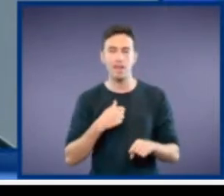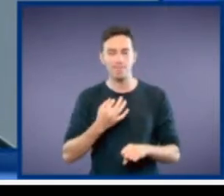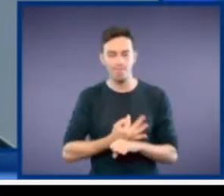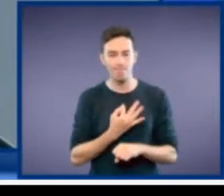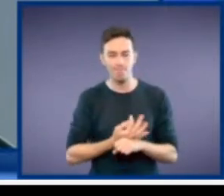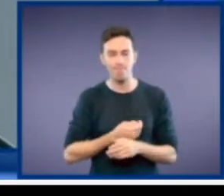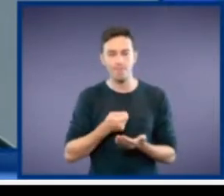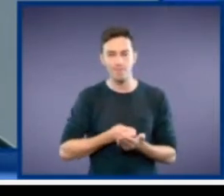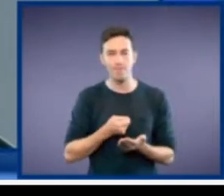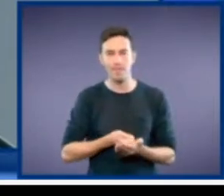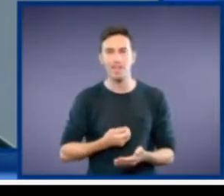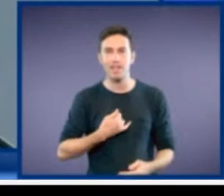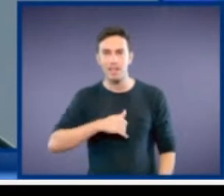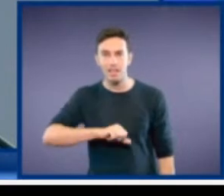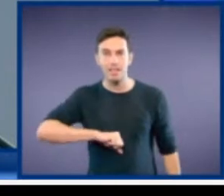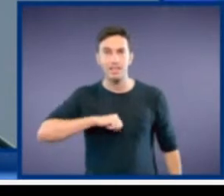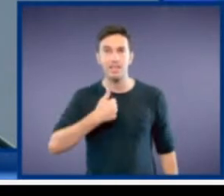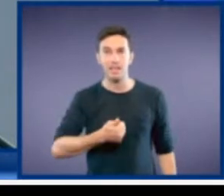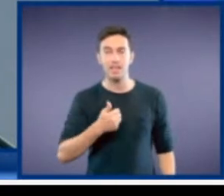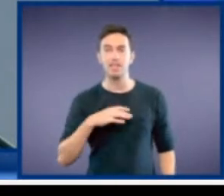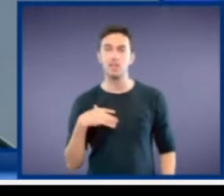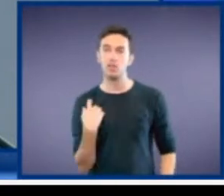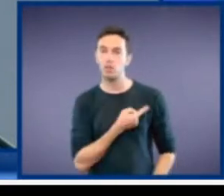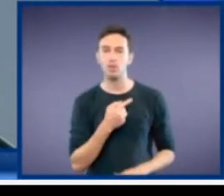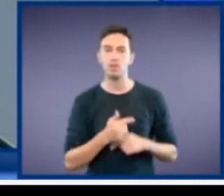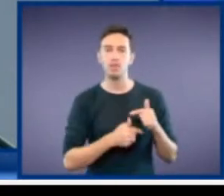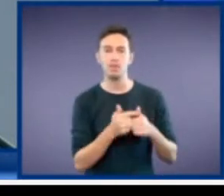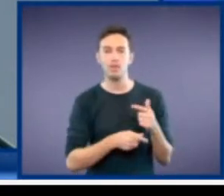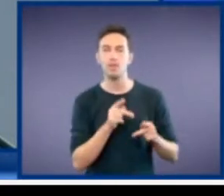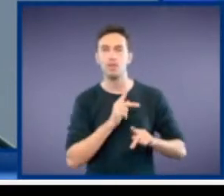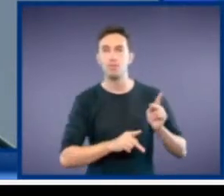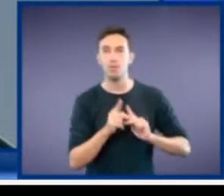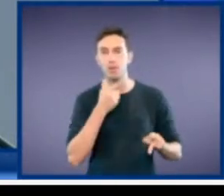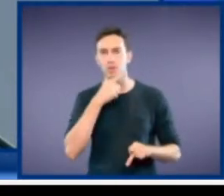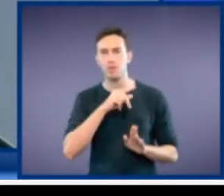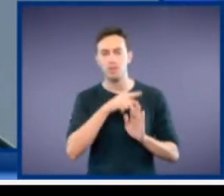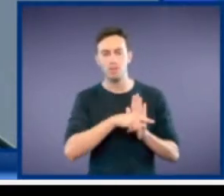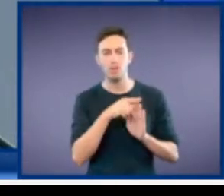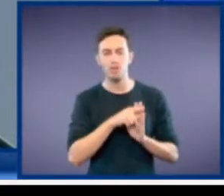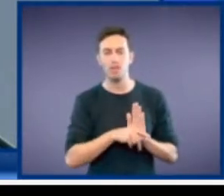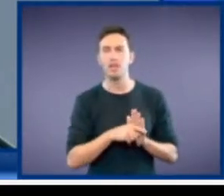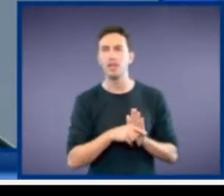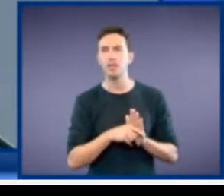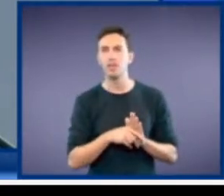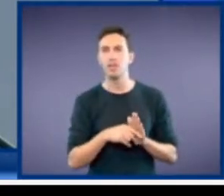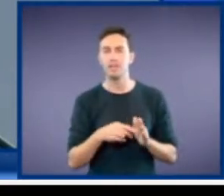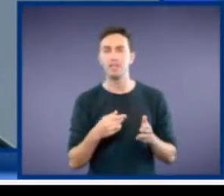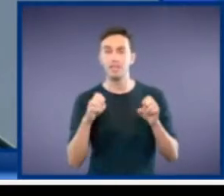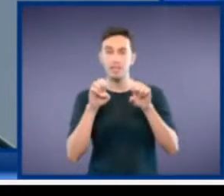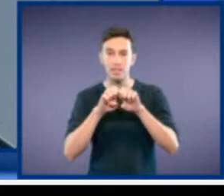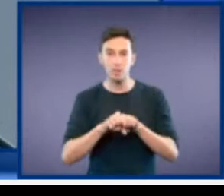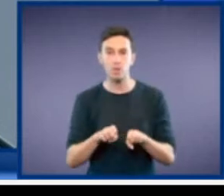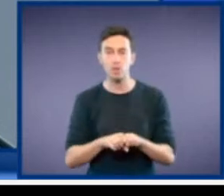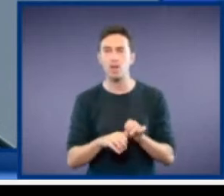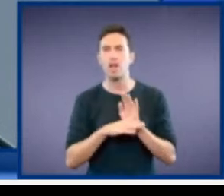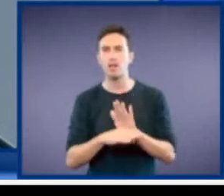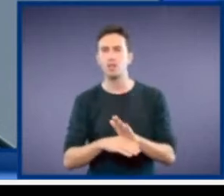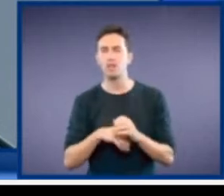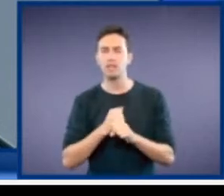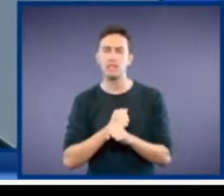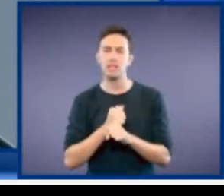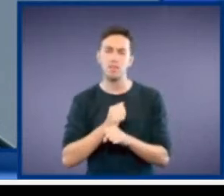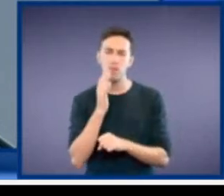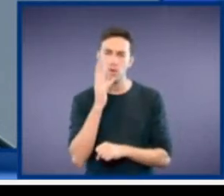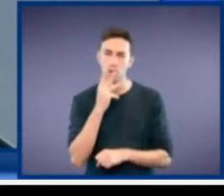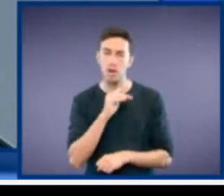colegas servidores públicos, que conseguem tocar projetos estruturantes, mesmo que durem muitos anos. Isso aqui coroa o trabalho de todos vocês.